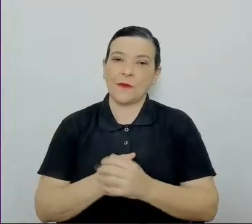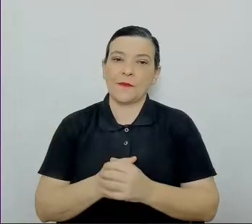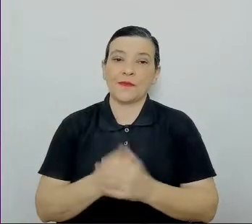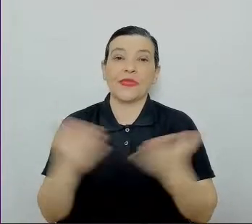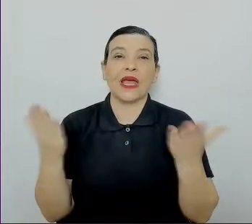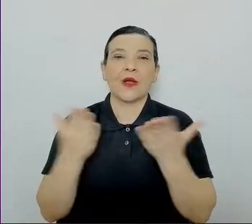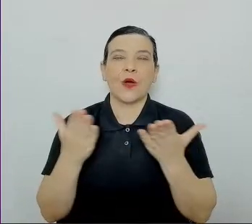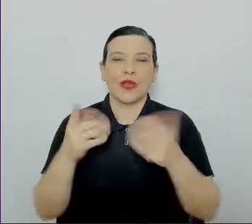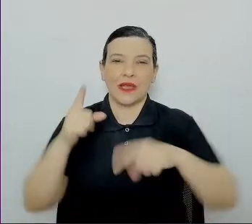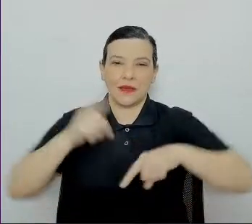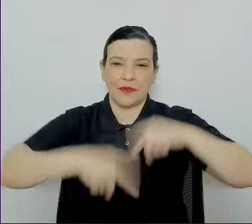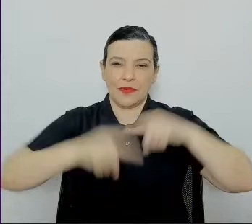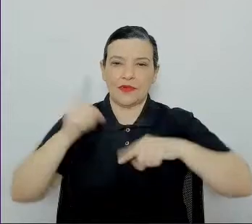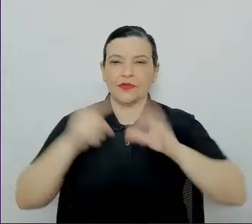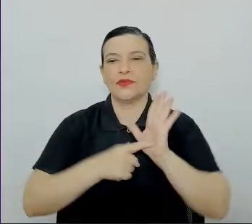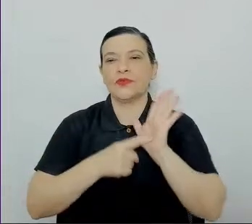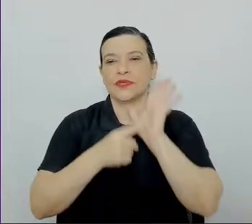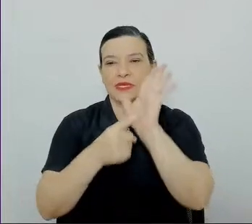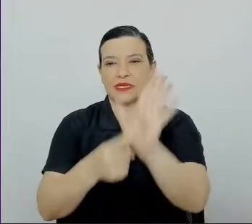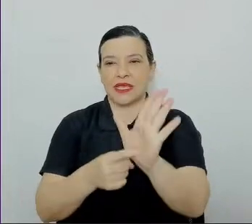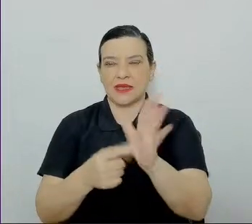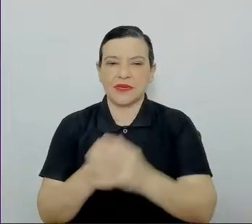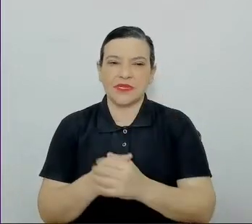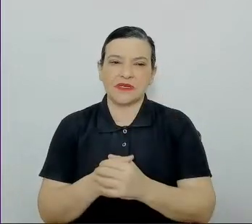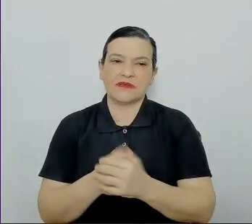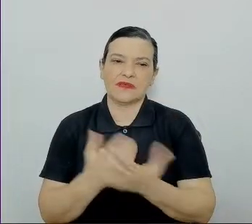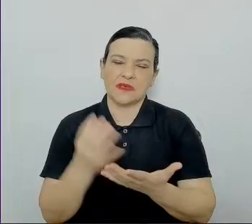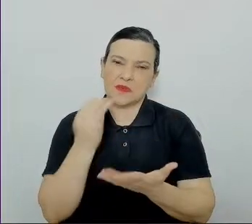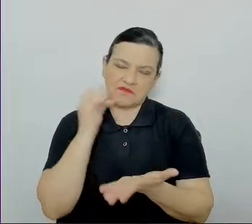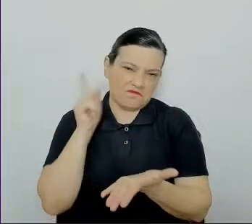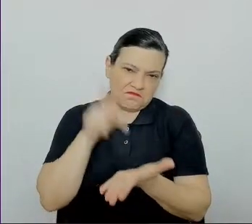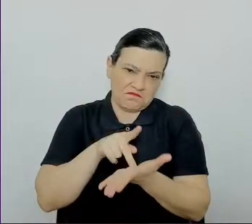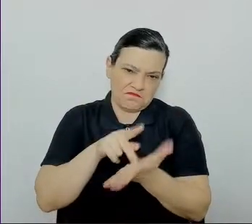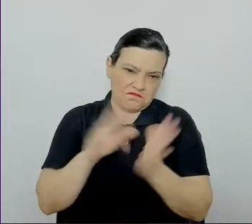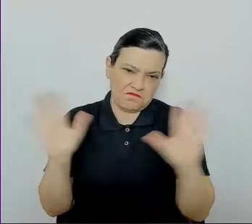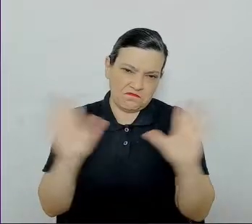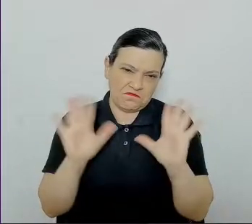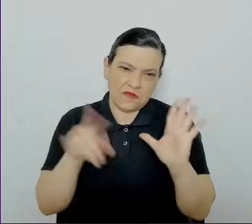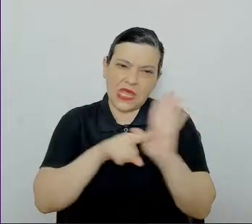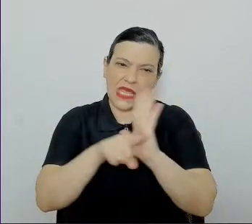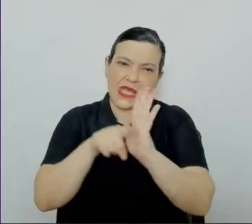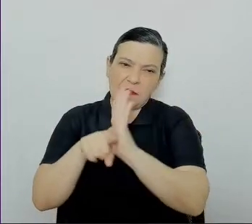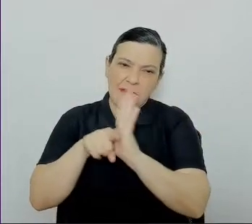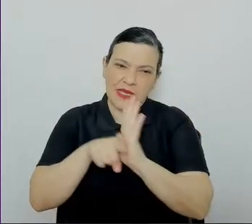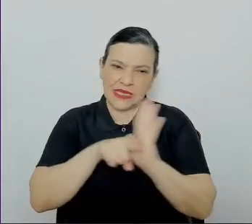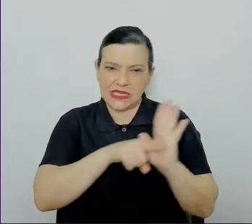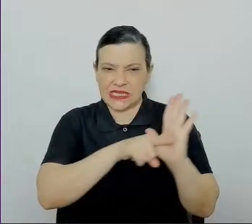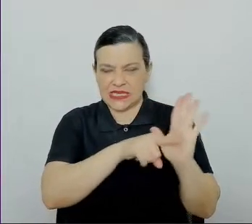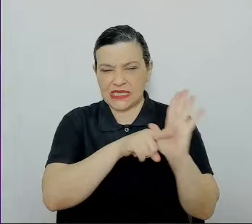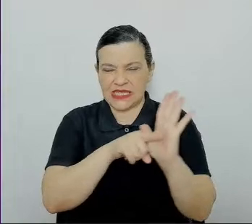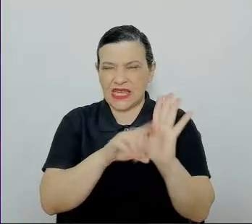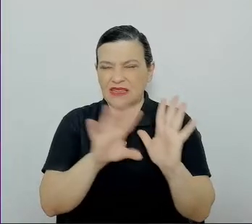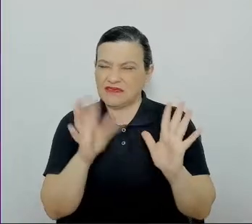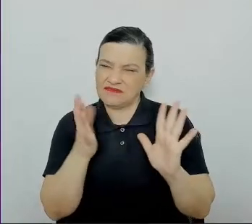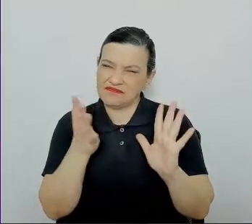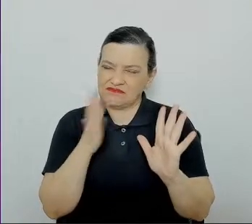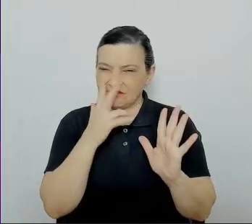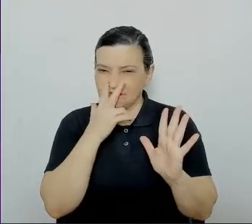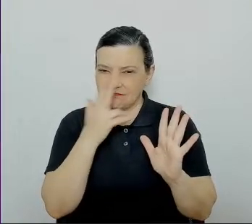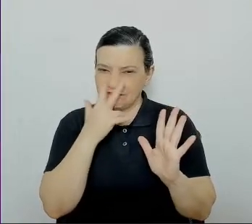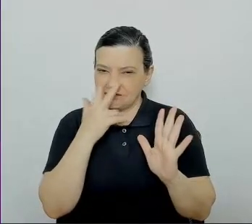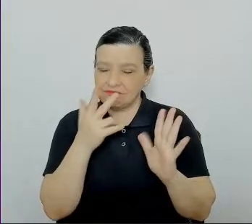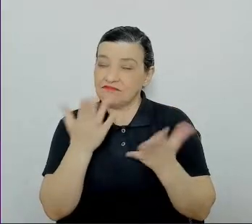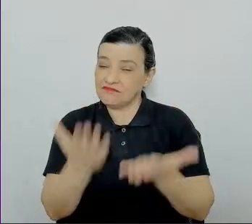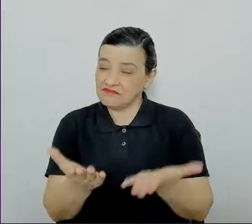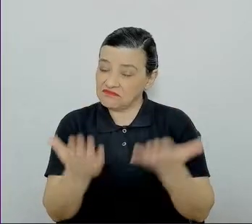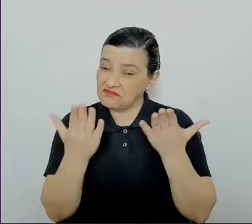aqui exemplos, não necessariamente reais, dei uma pesquisada, mas o do Nubank é o mais próximo do real, mas tende a ser isso.